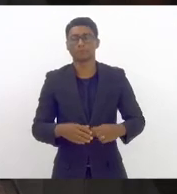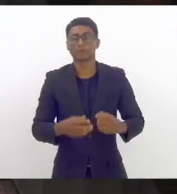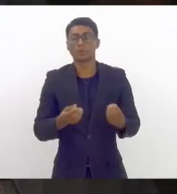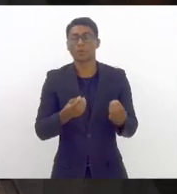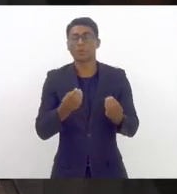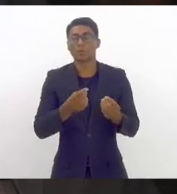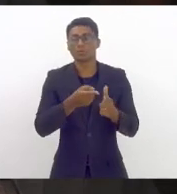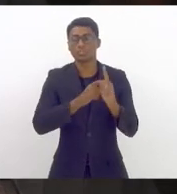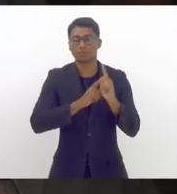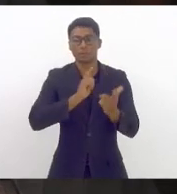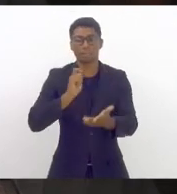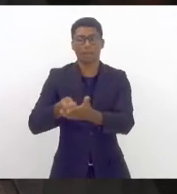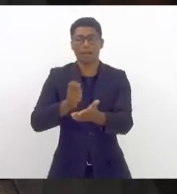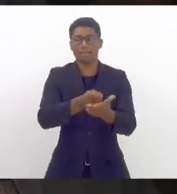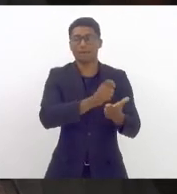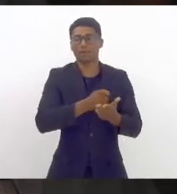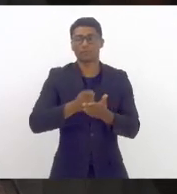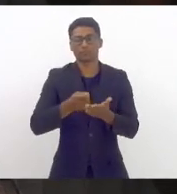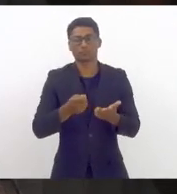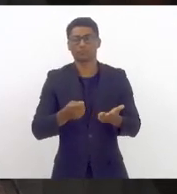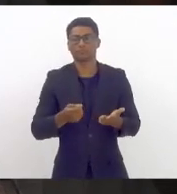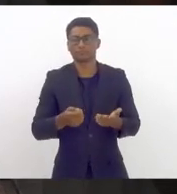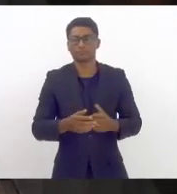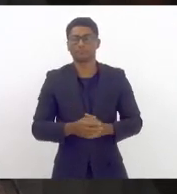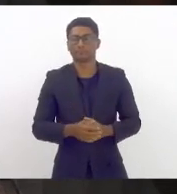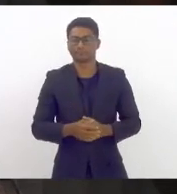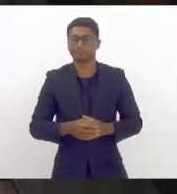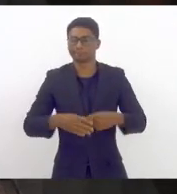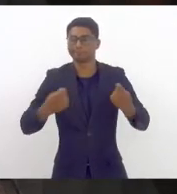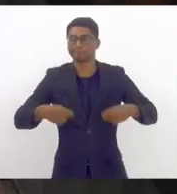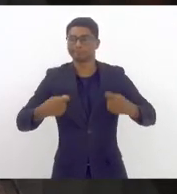do seu principal concomitantemente